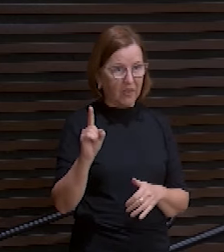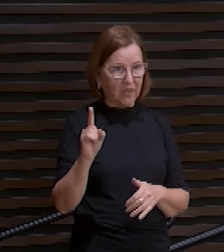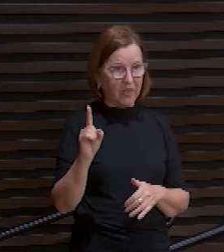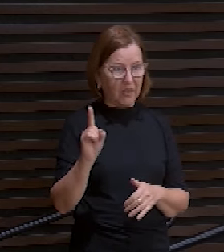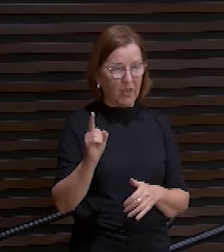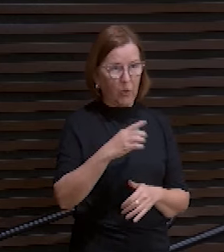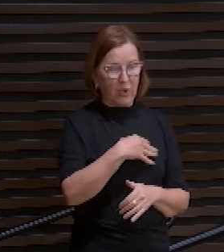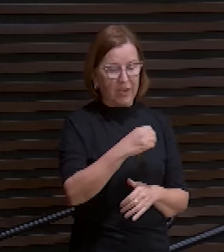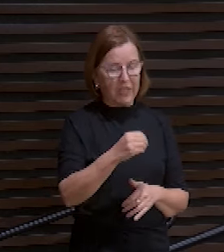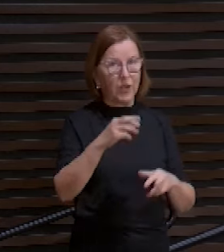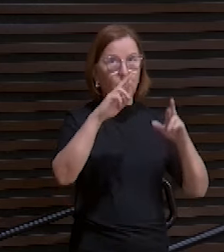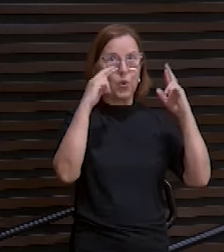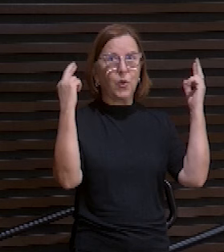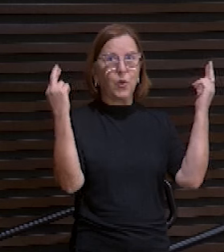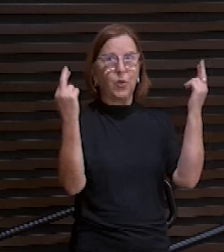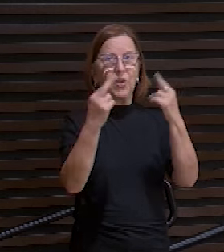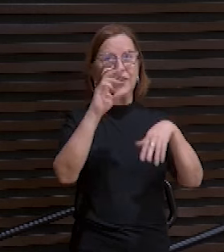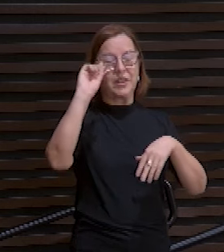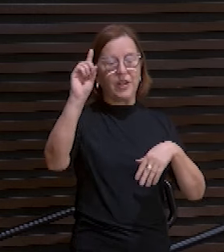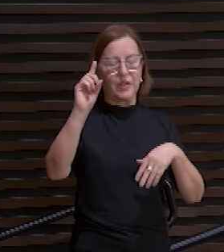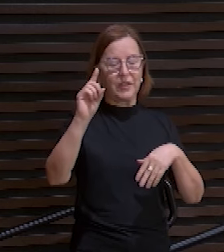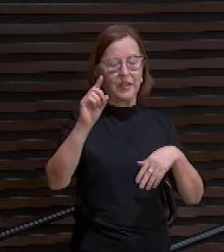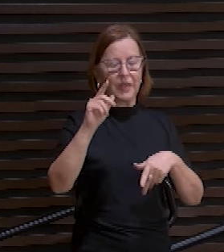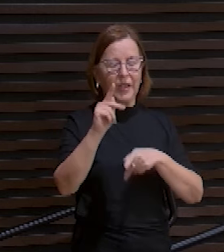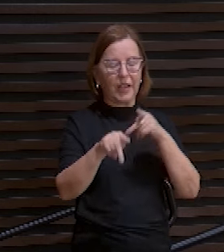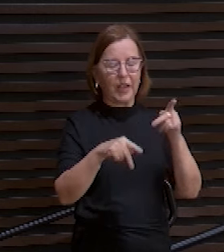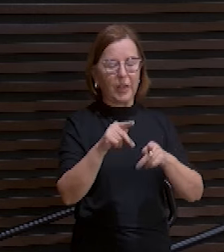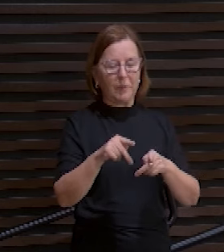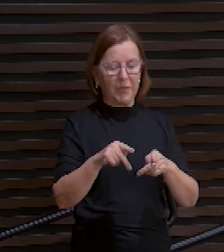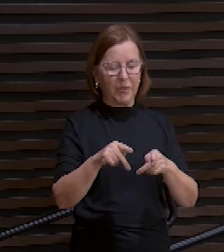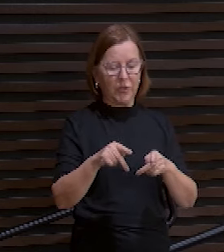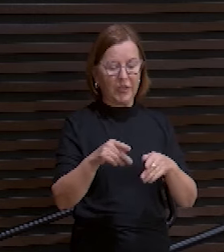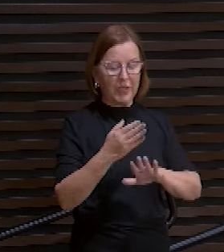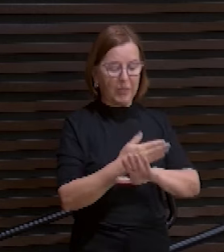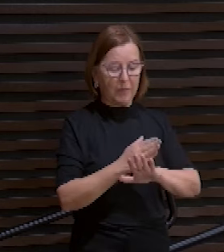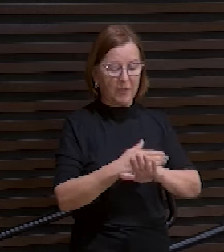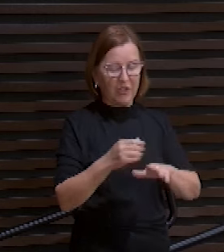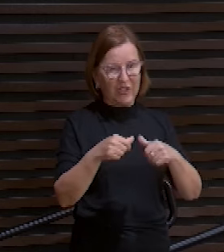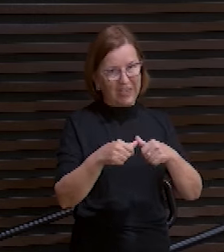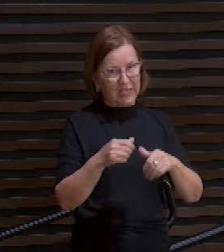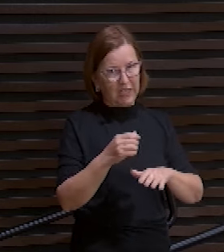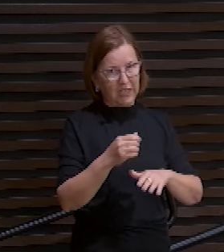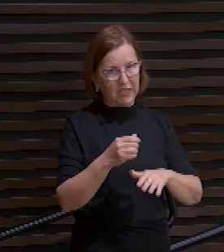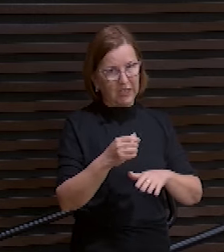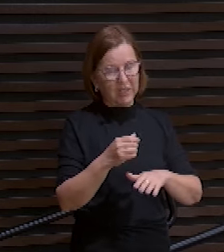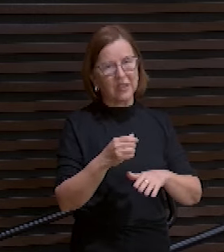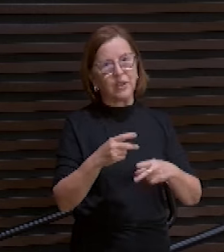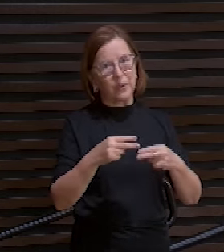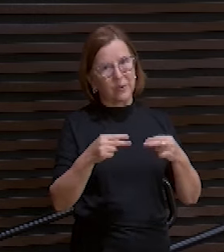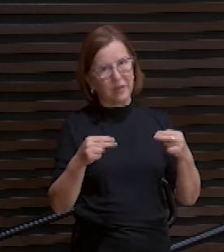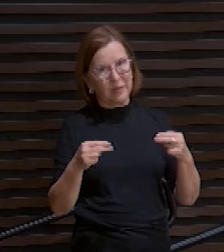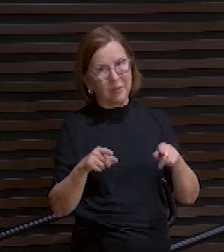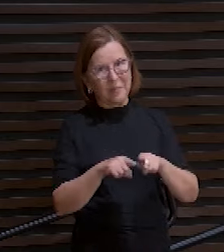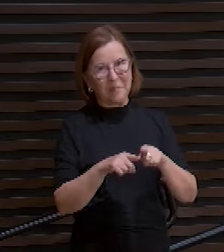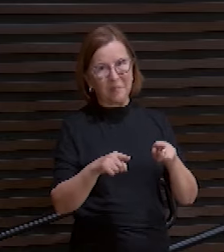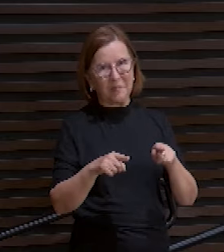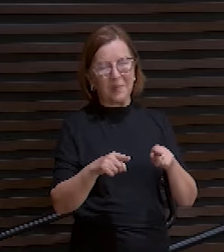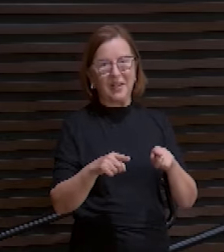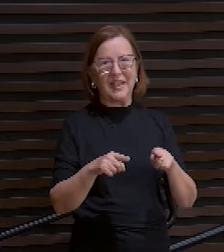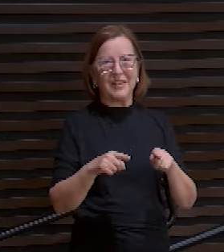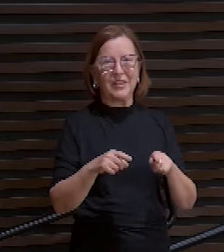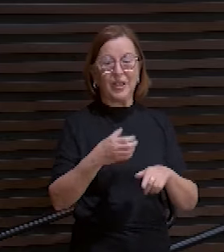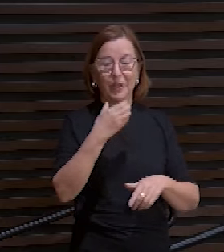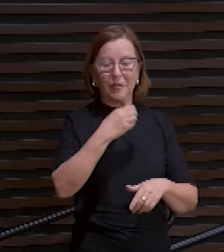Deus o os que tais coisas praticam Mas o fruto do espírito é amor